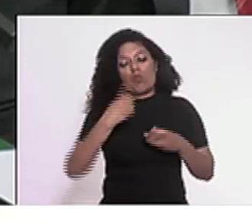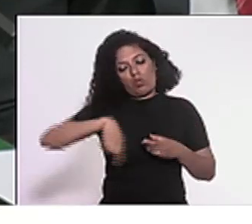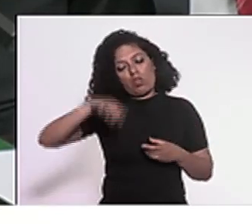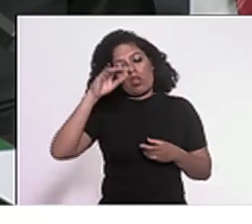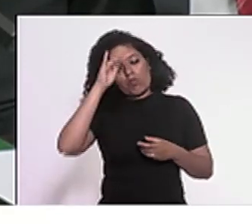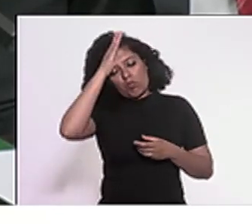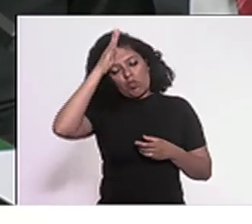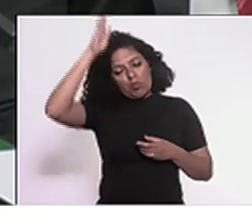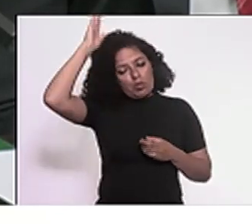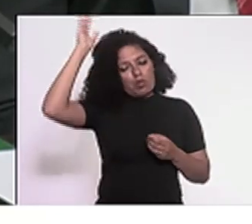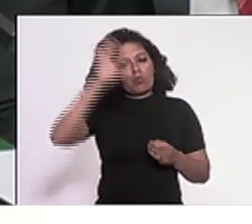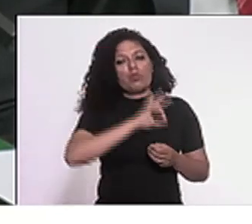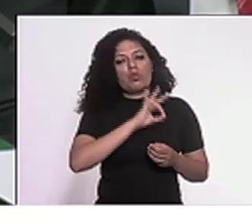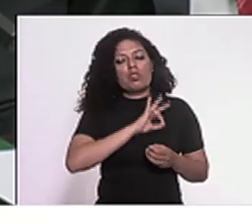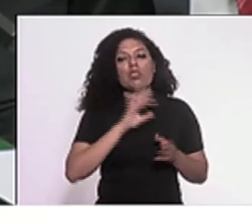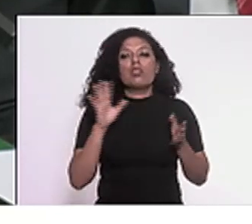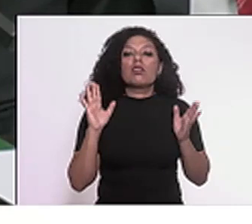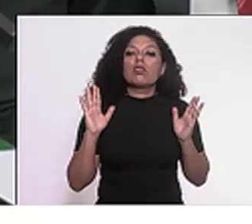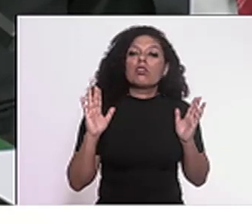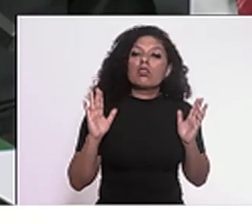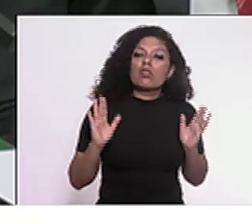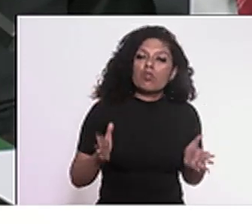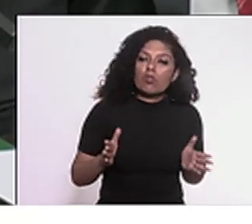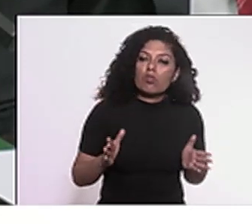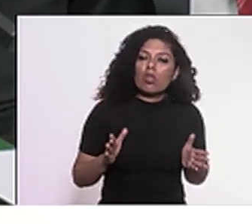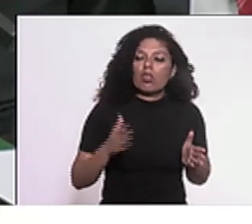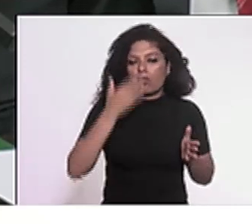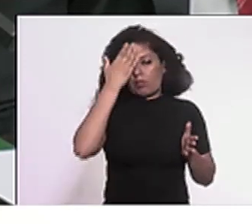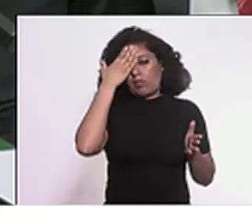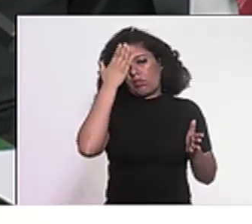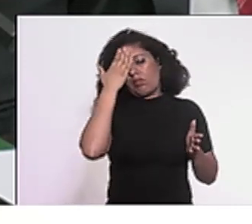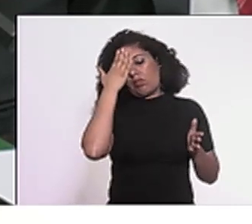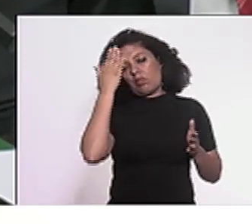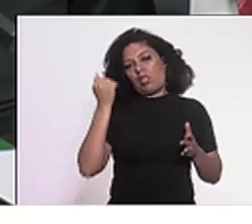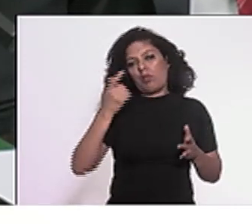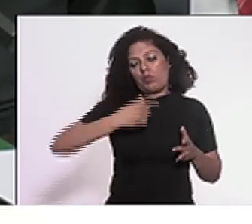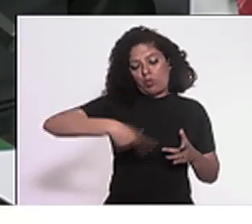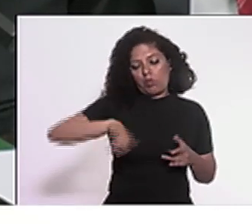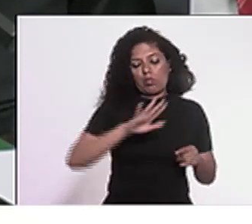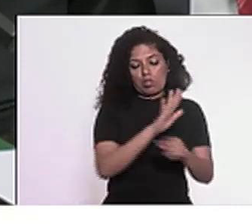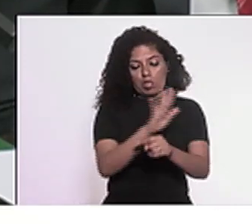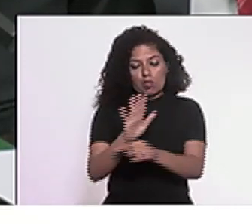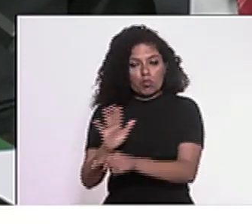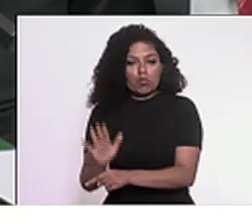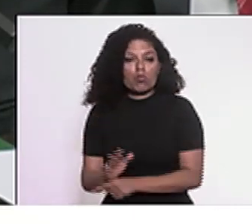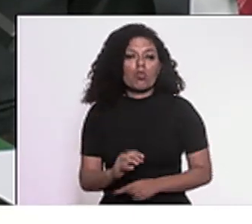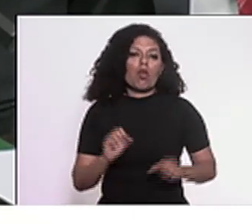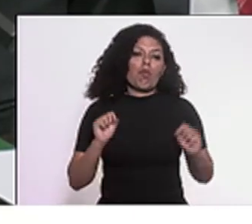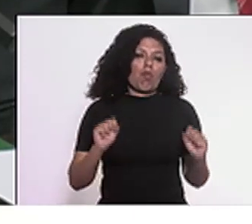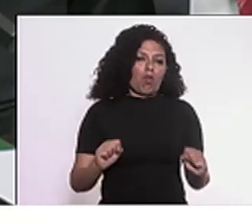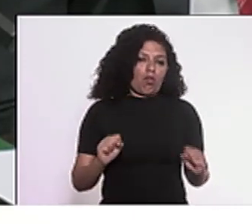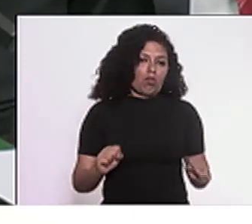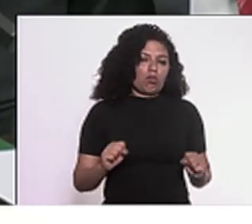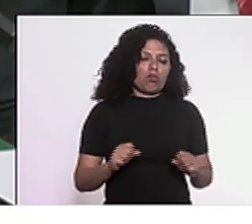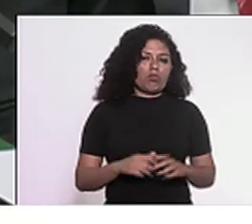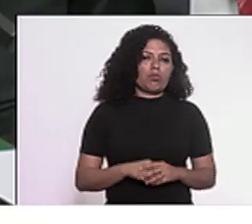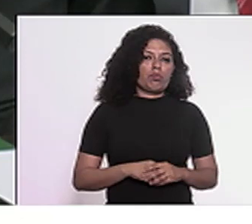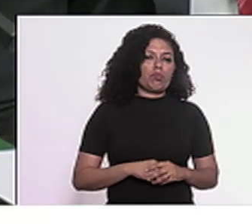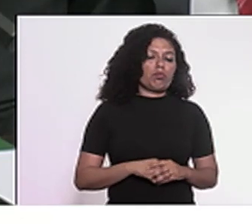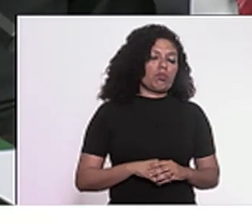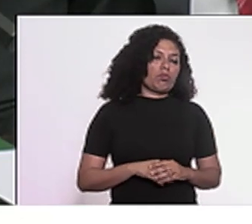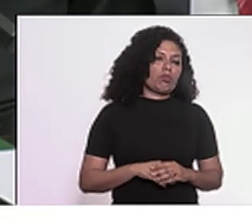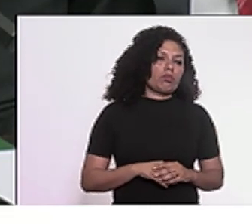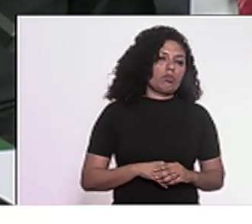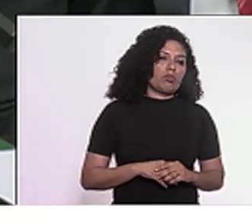completar dessa forma e sanar o questionamento de vários aqui participantes, né, e